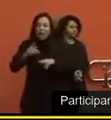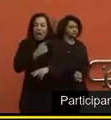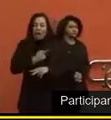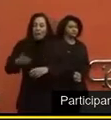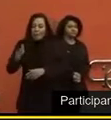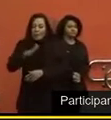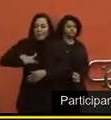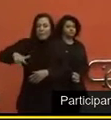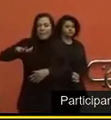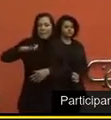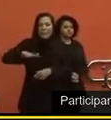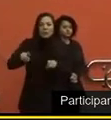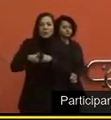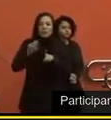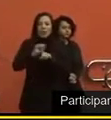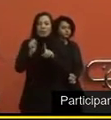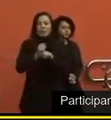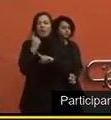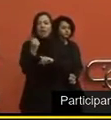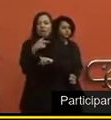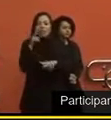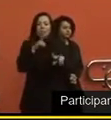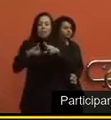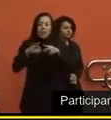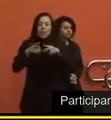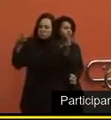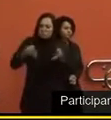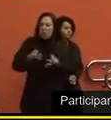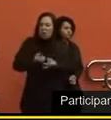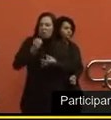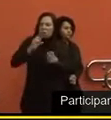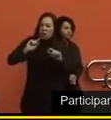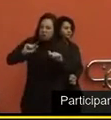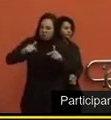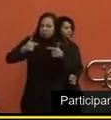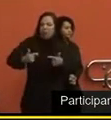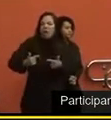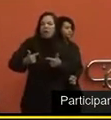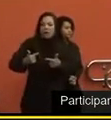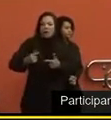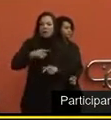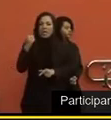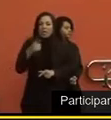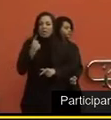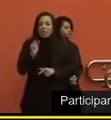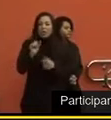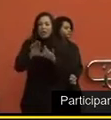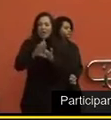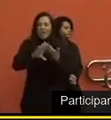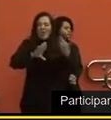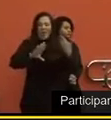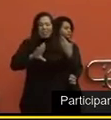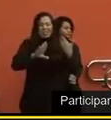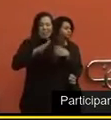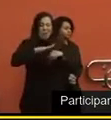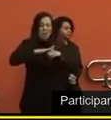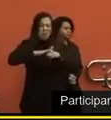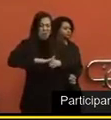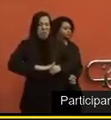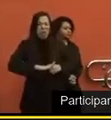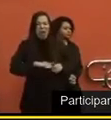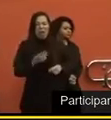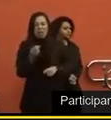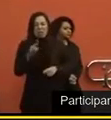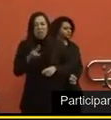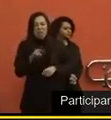e social, que sejamos diligentes, eficientes e combativos, que nos afastemos de posturas preconceituosas